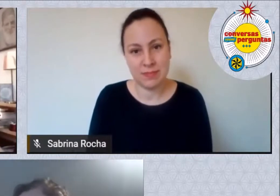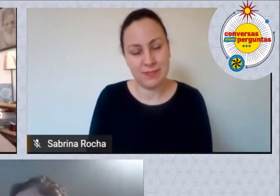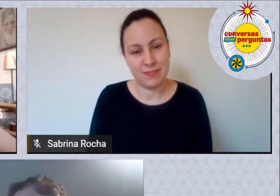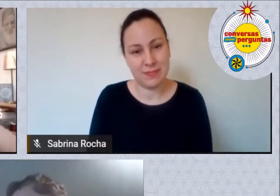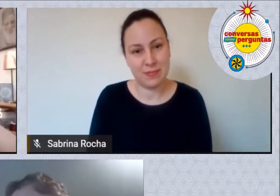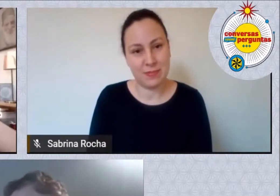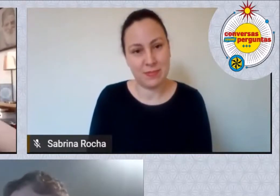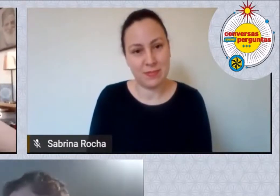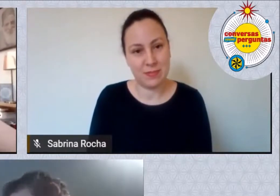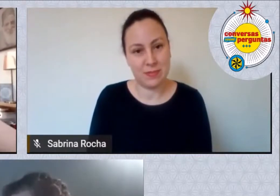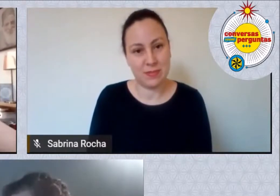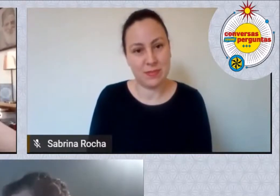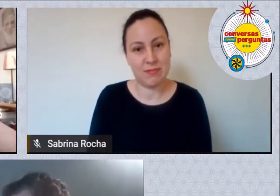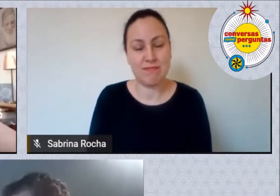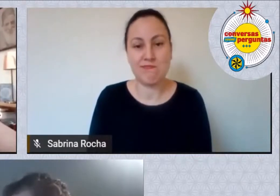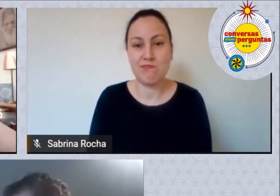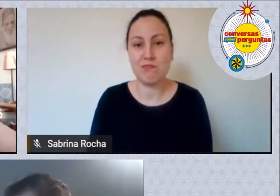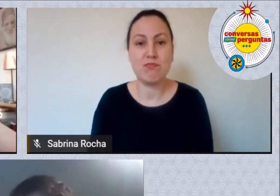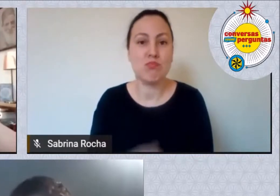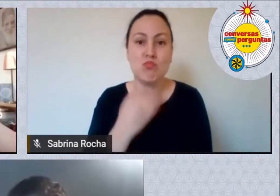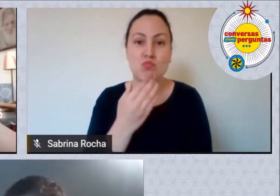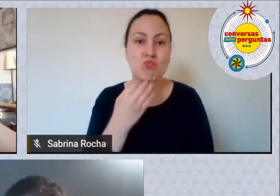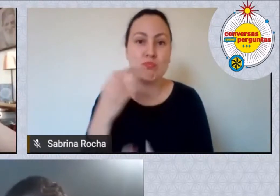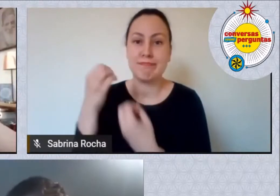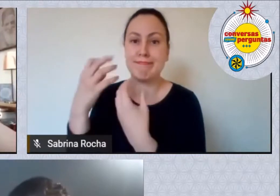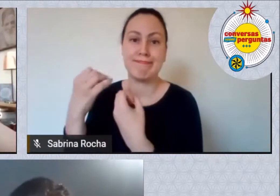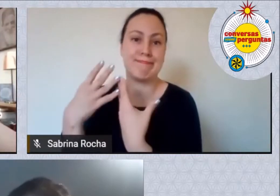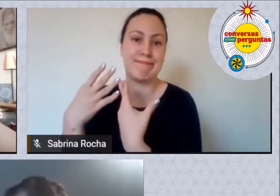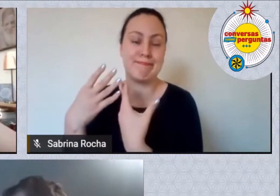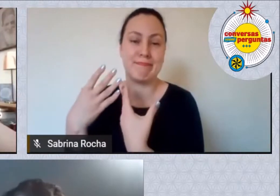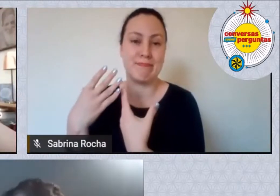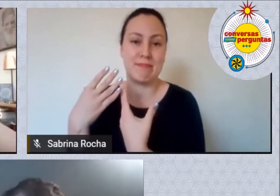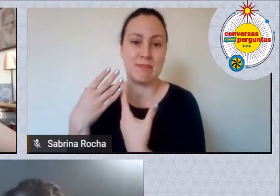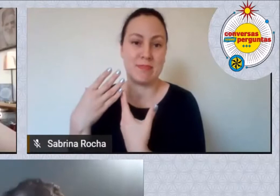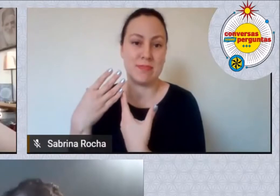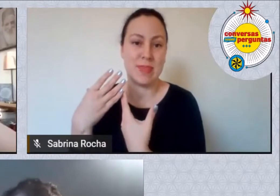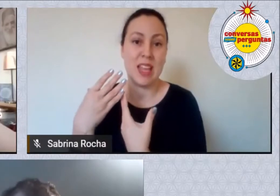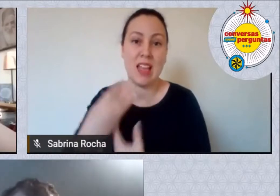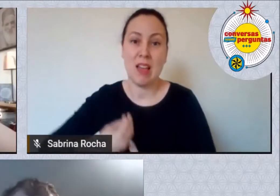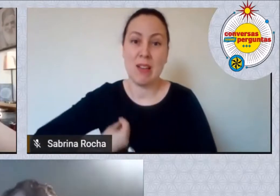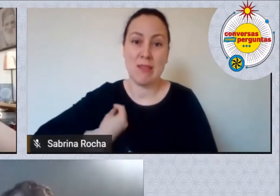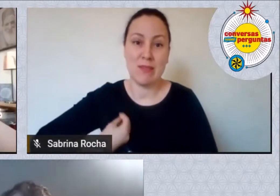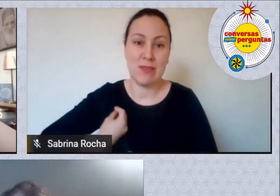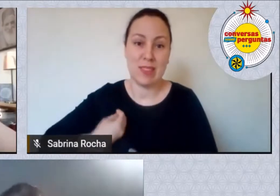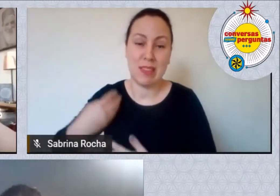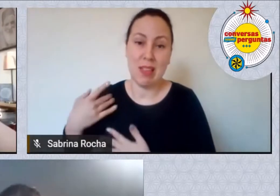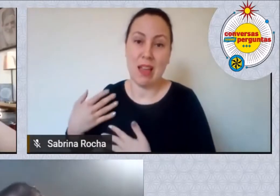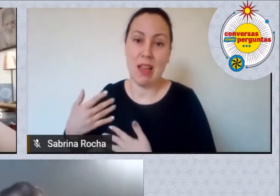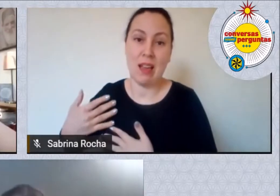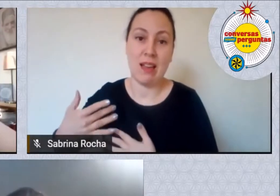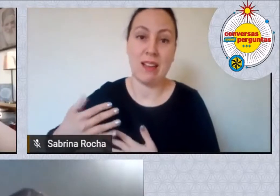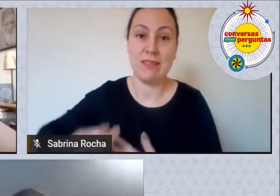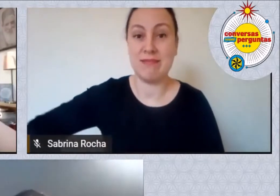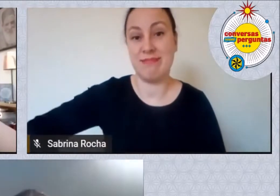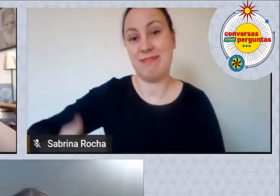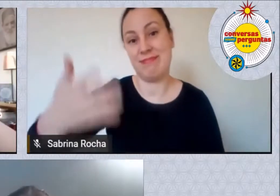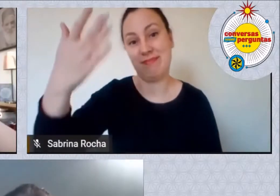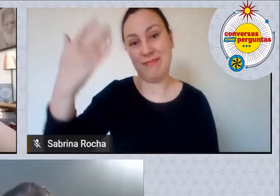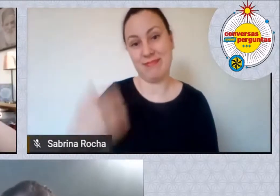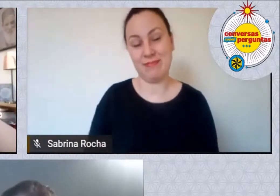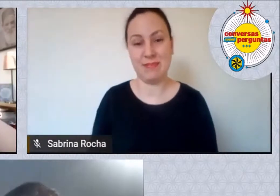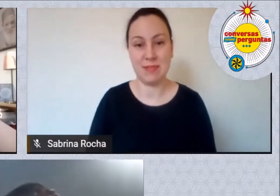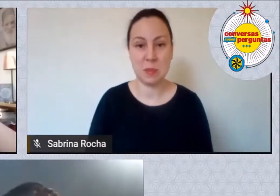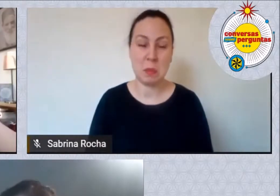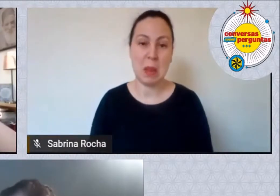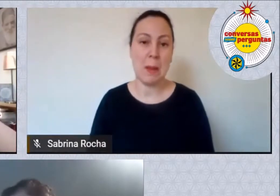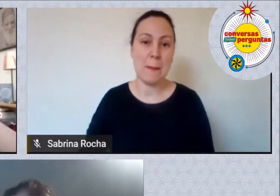Bom, mas ninguém nos ensinou também a atravessar essa vida, né? Nessa vida estamos assim de primeira